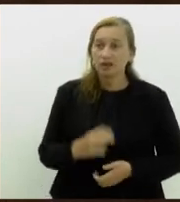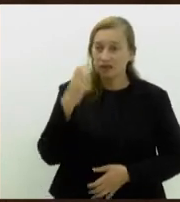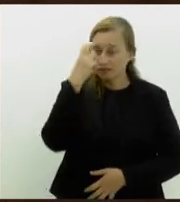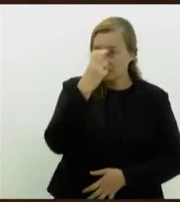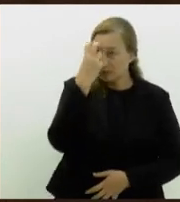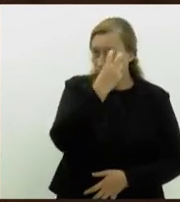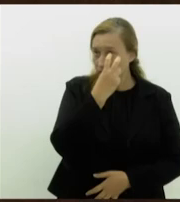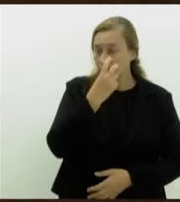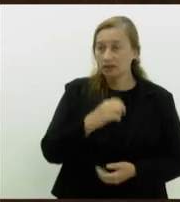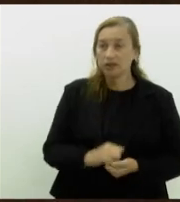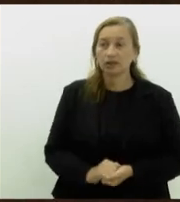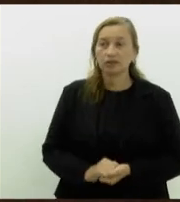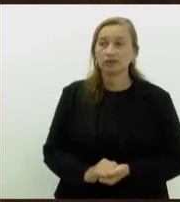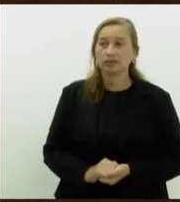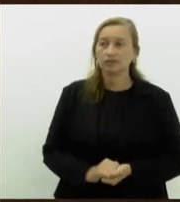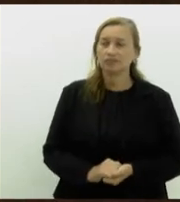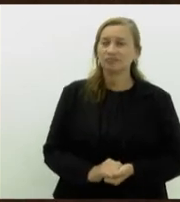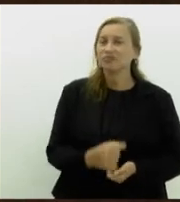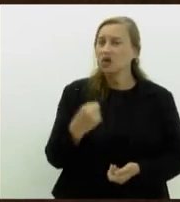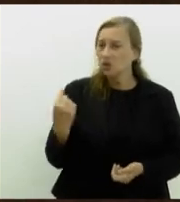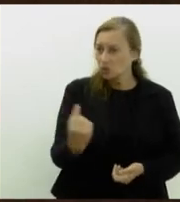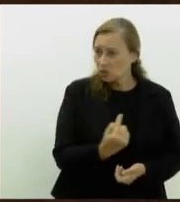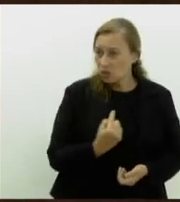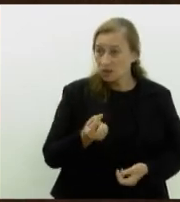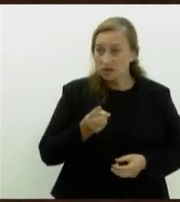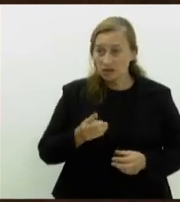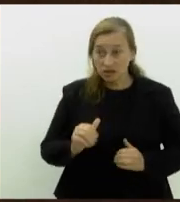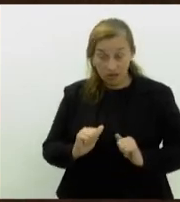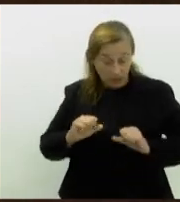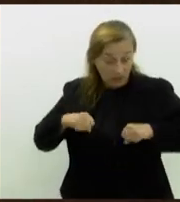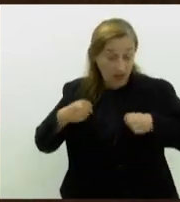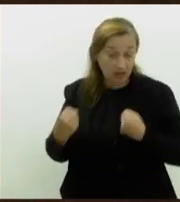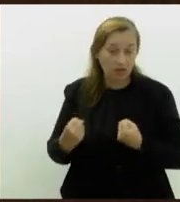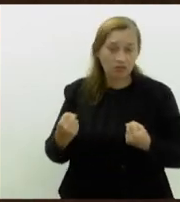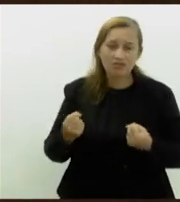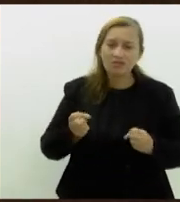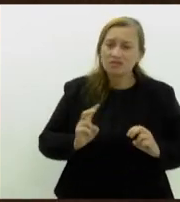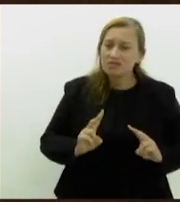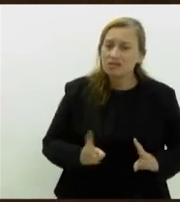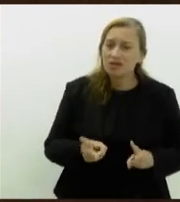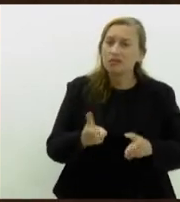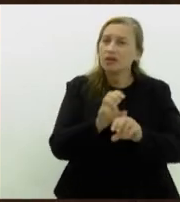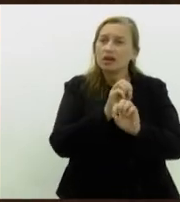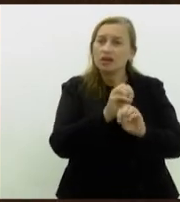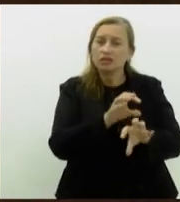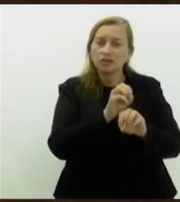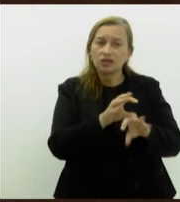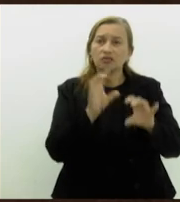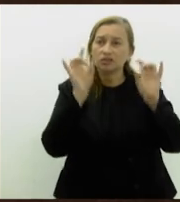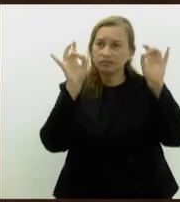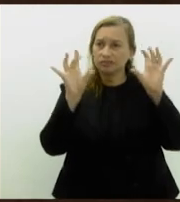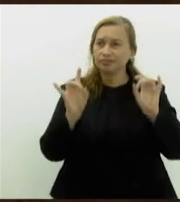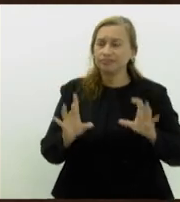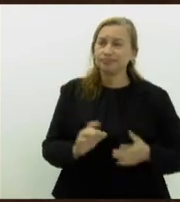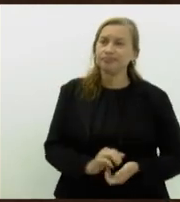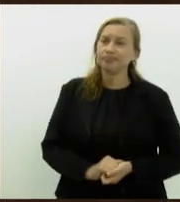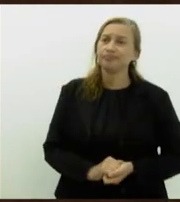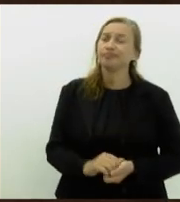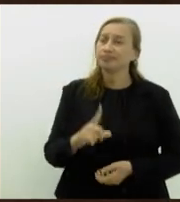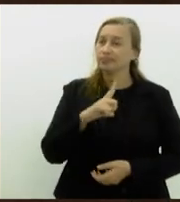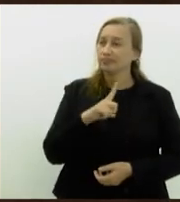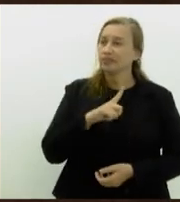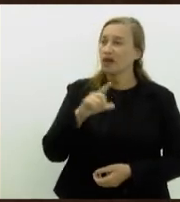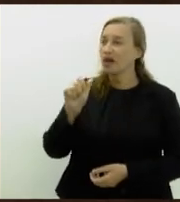Verônica. Nós sempre defendemos a educação especial. Tem os